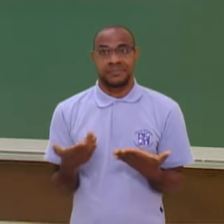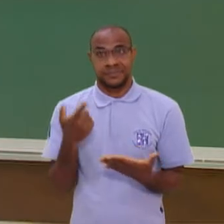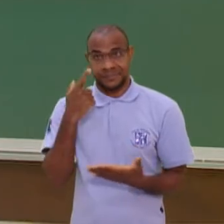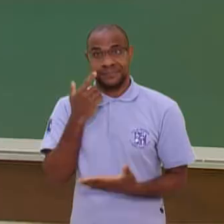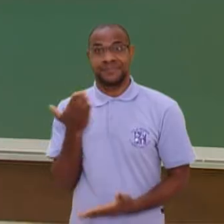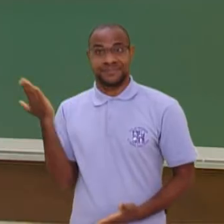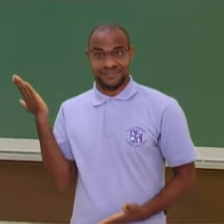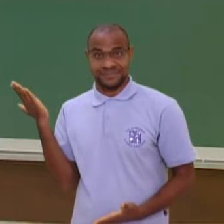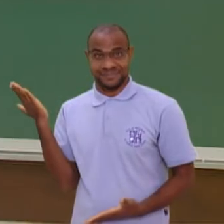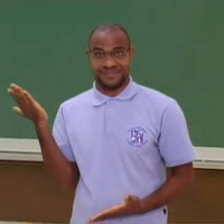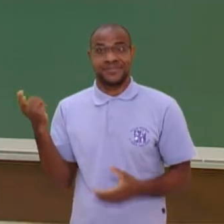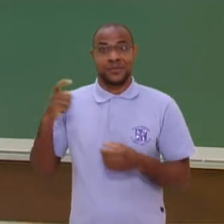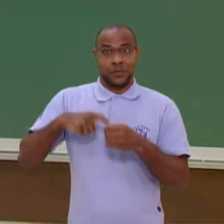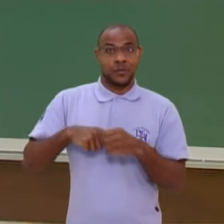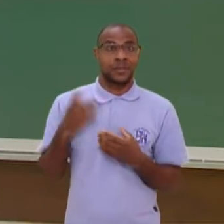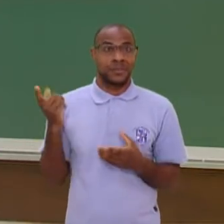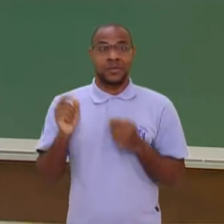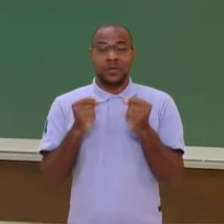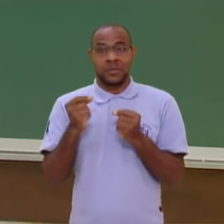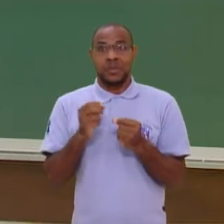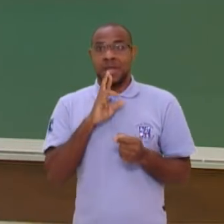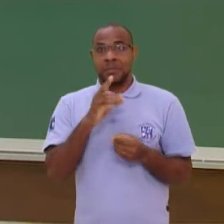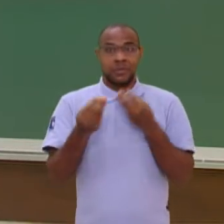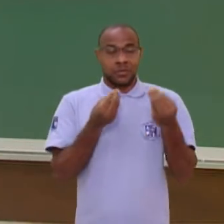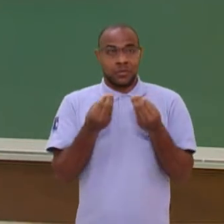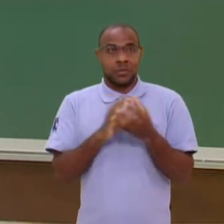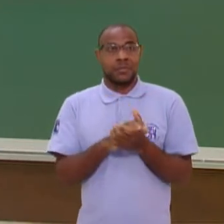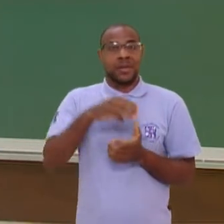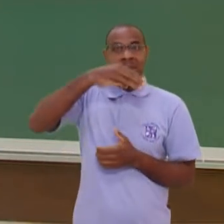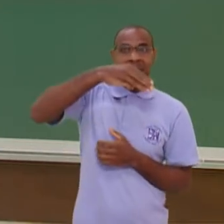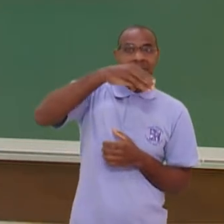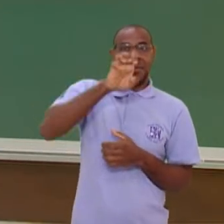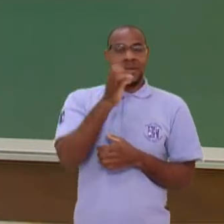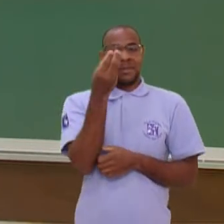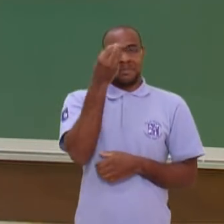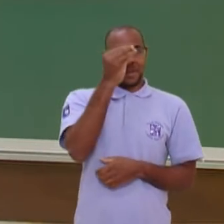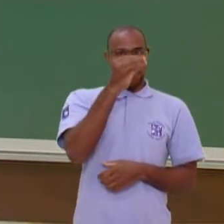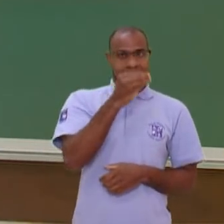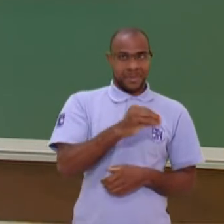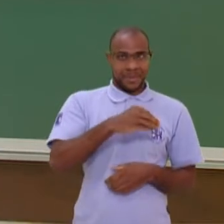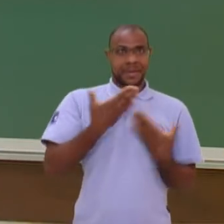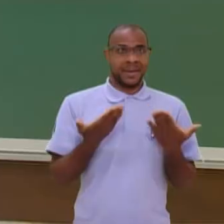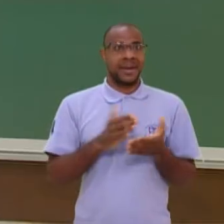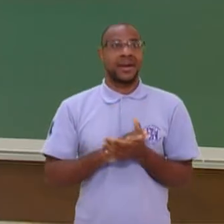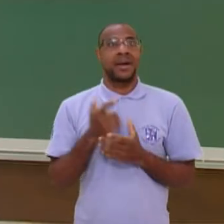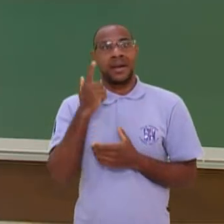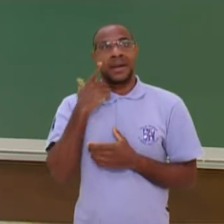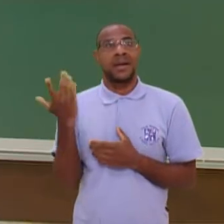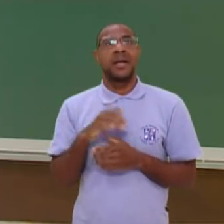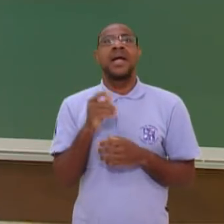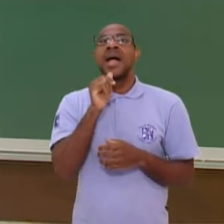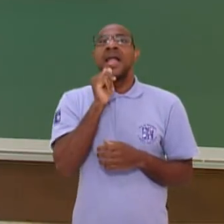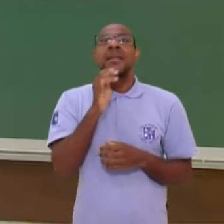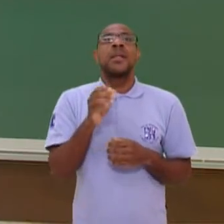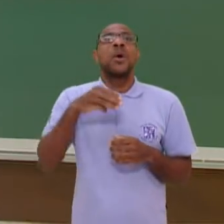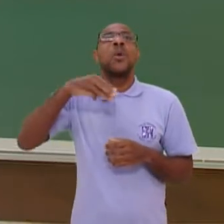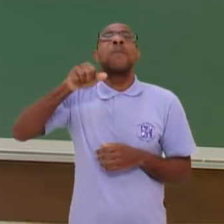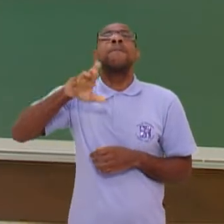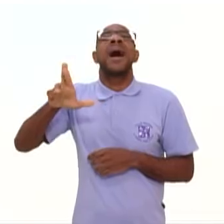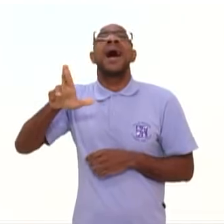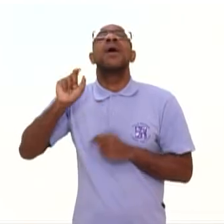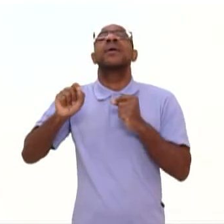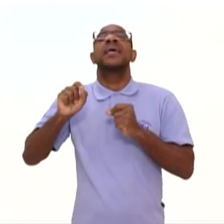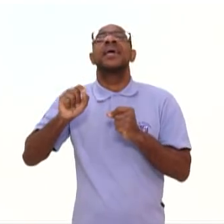Vamos lá então, prezados alunos, para a gente verificar a situação. Vamos lá, me acompanha na tela. Primeira delas ali, ó, as ondas do mar. Pessoal, ondas do mar é uma